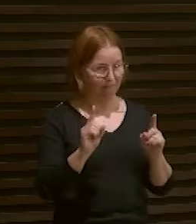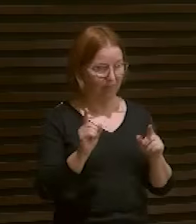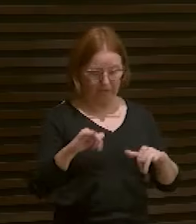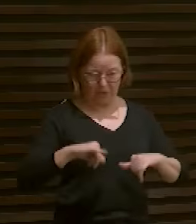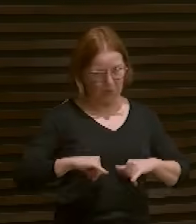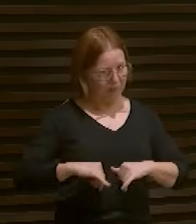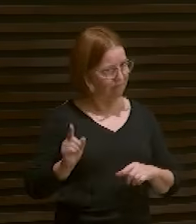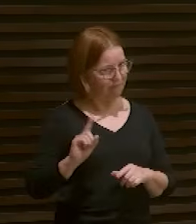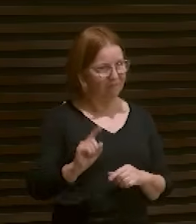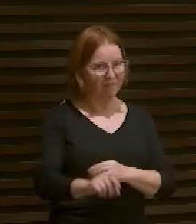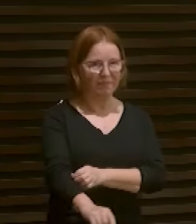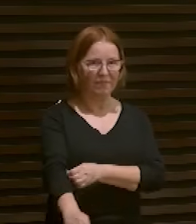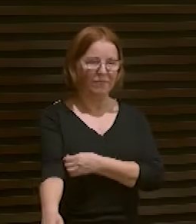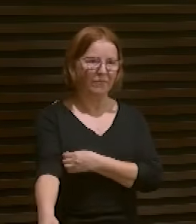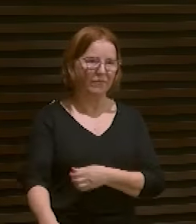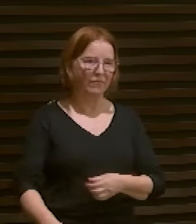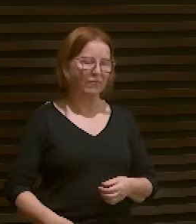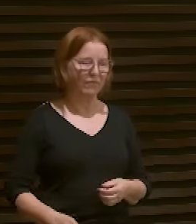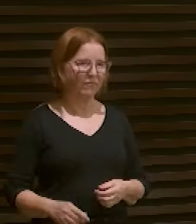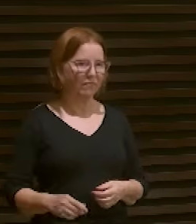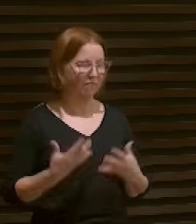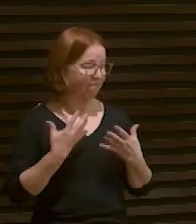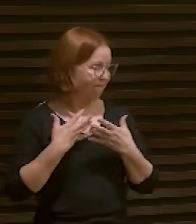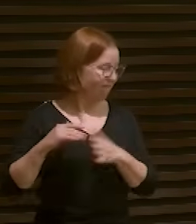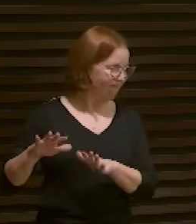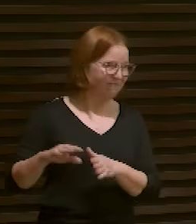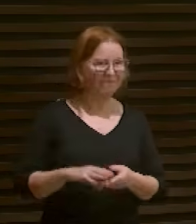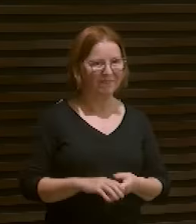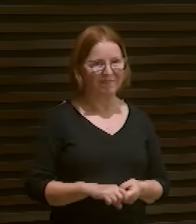não. De maneira nenhuma.